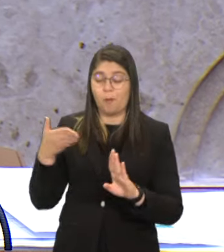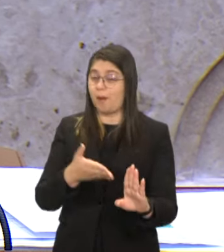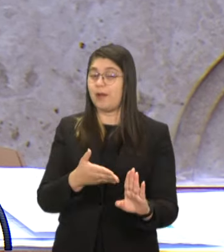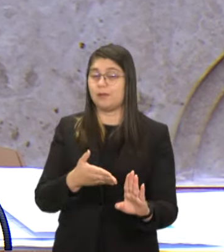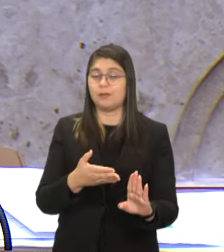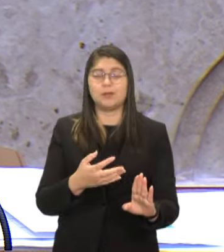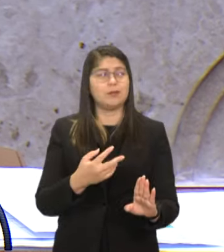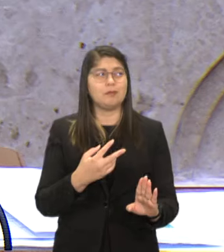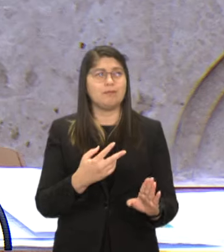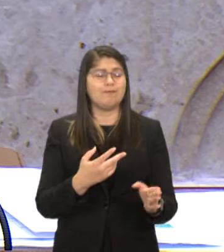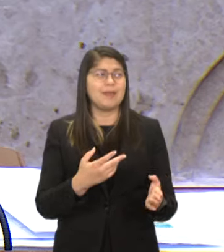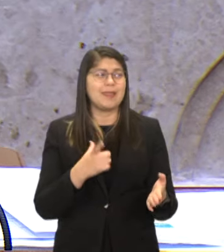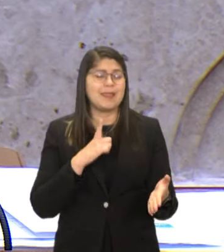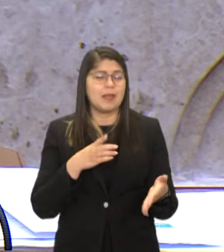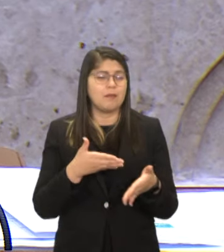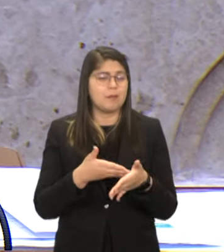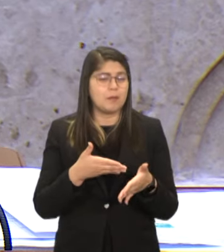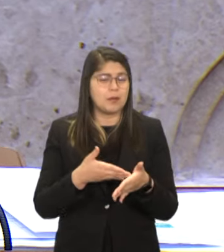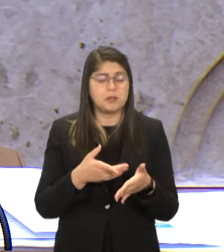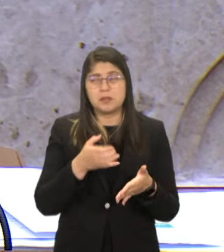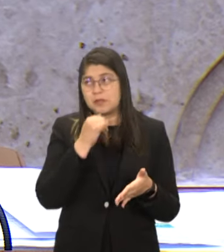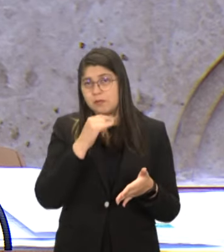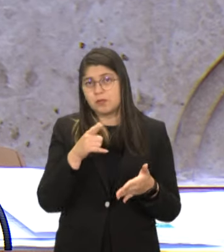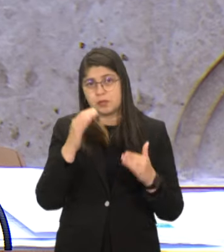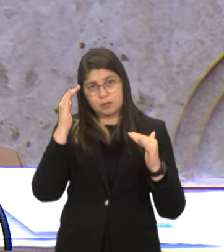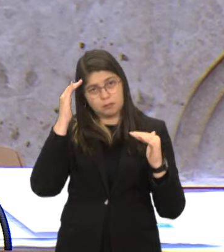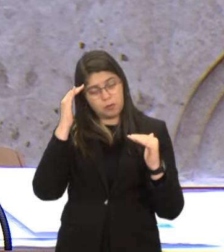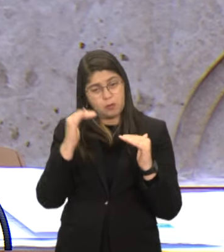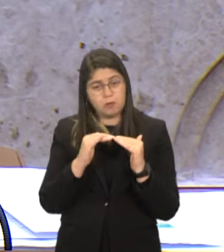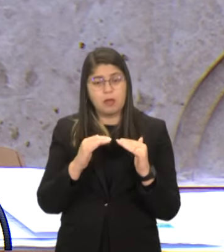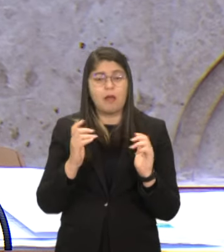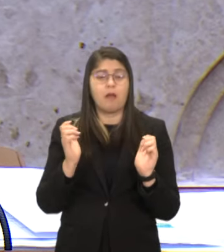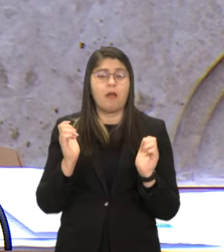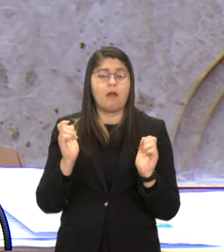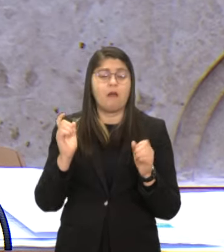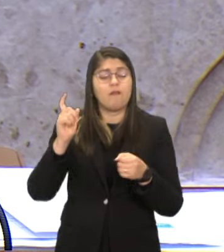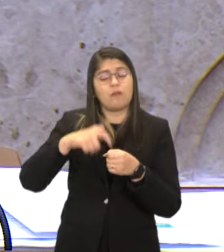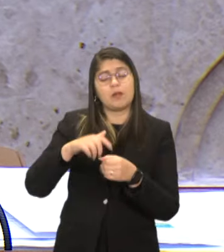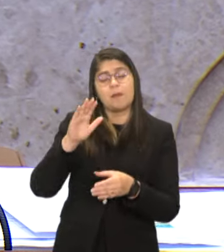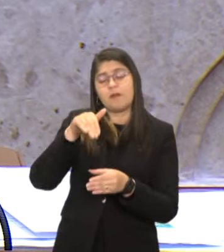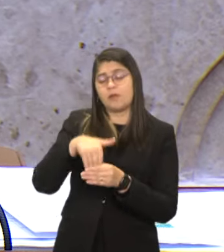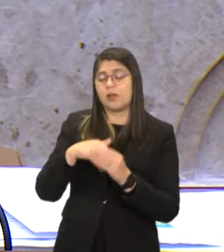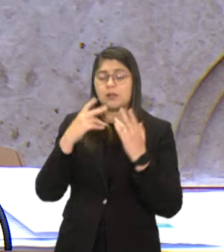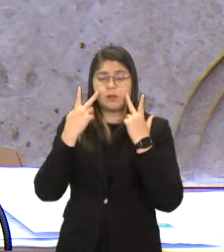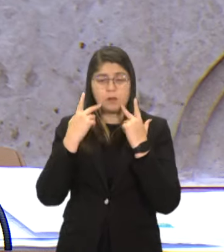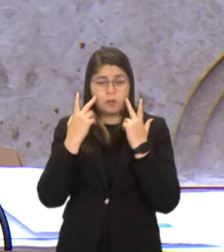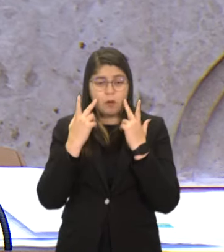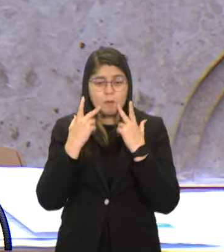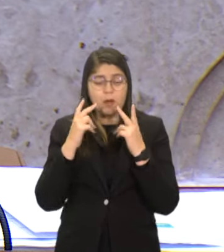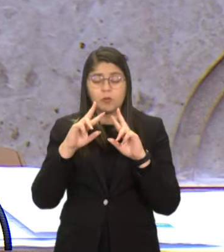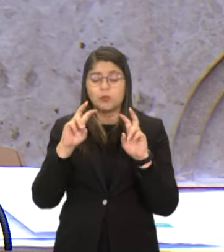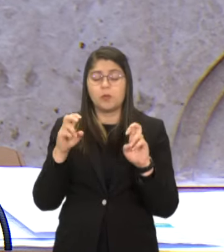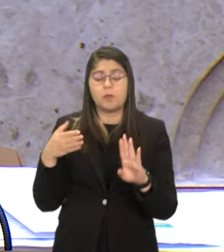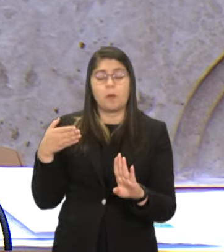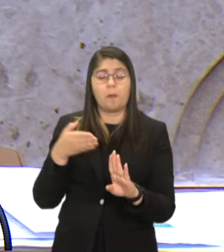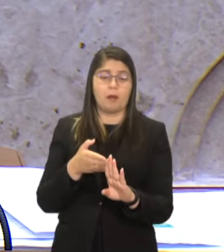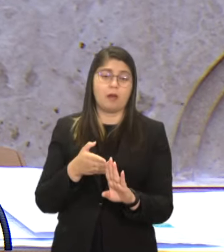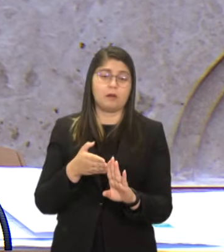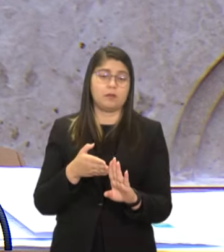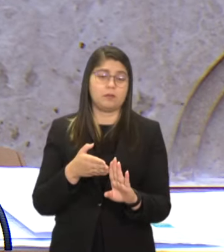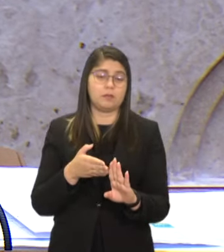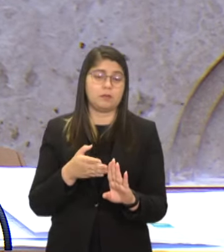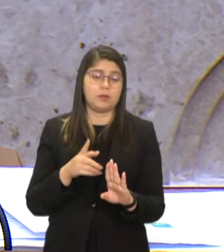impedimento de, se Vossa Excelência estiver de acordo, retomarmos a votação normal do mérito. Sim, e ouviríamos